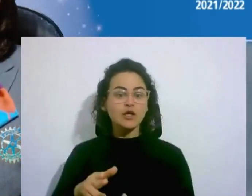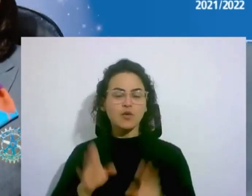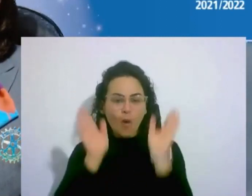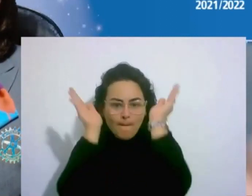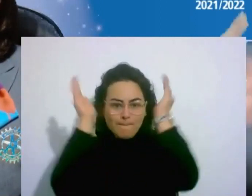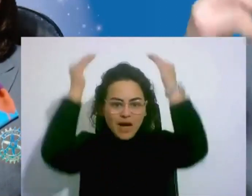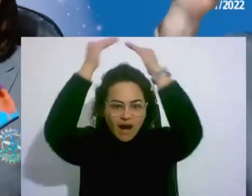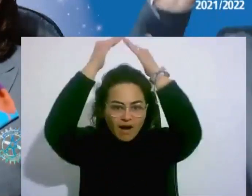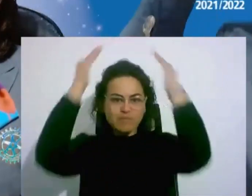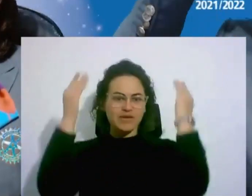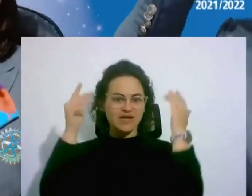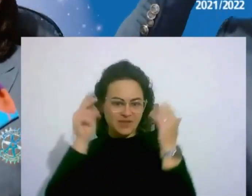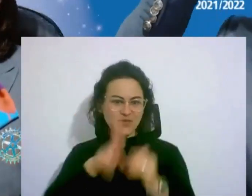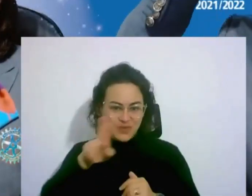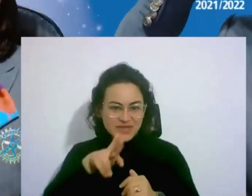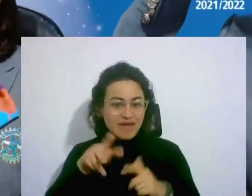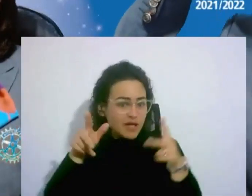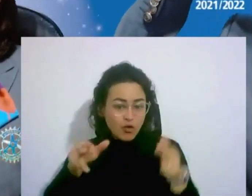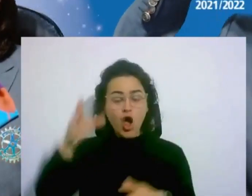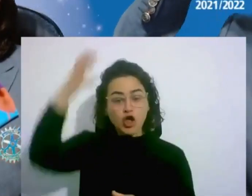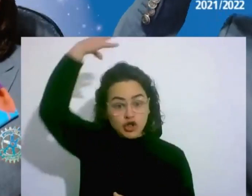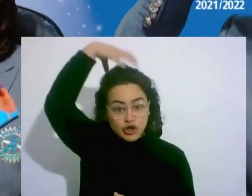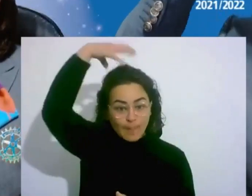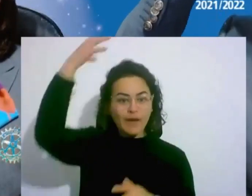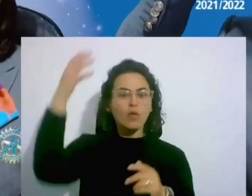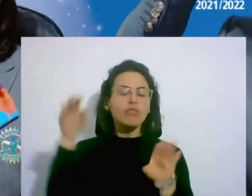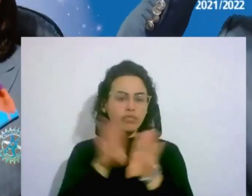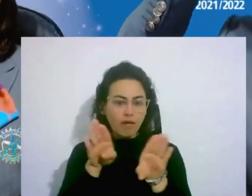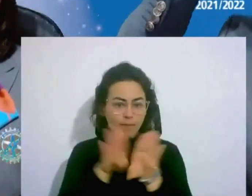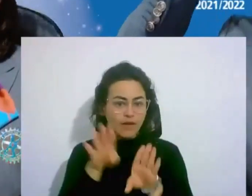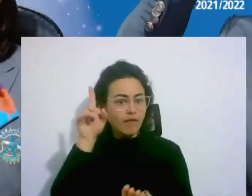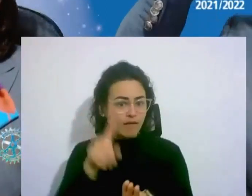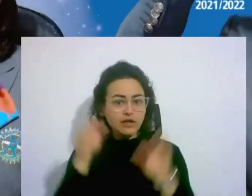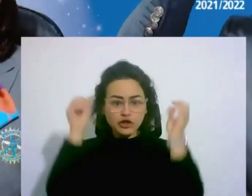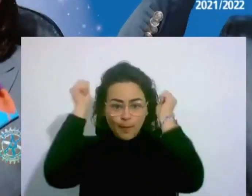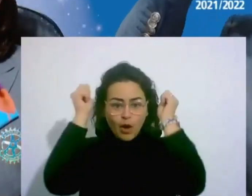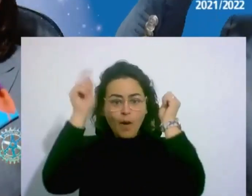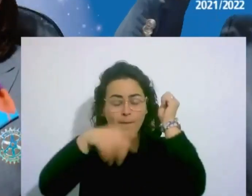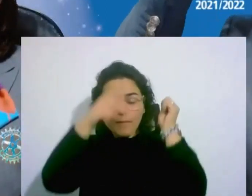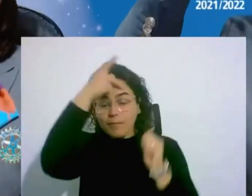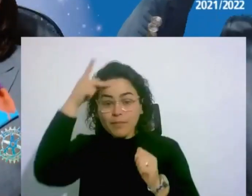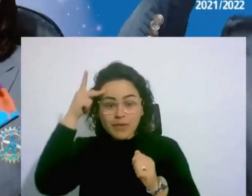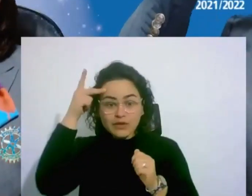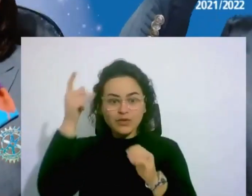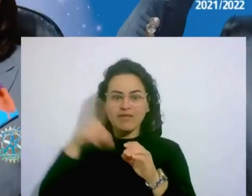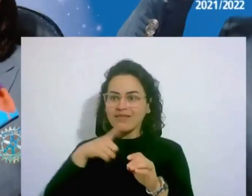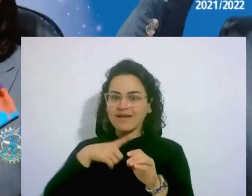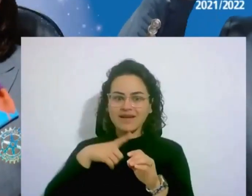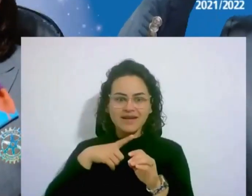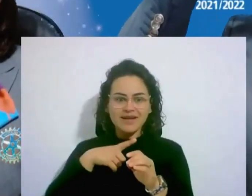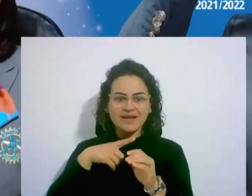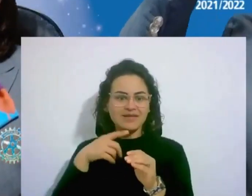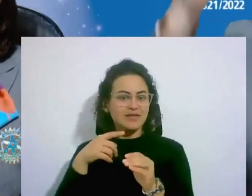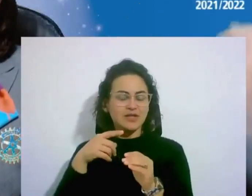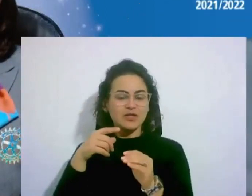o chapéu, que significa que acima de nós tem alguém que nos vigia nossos